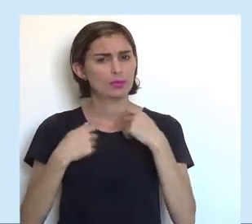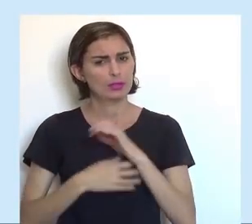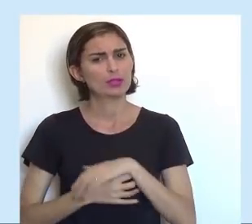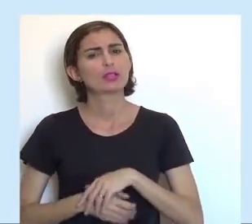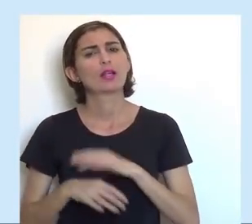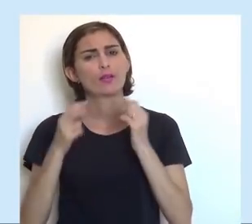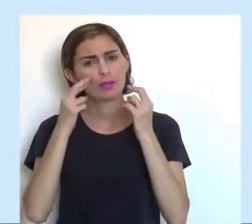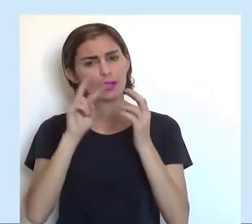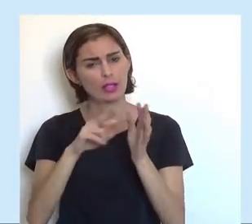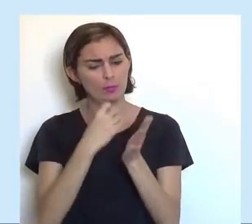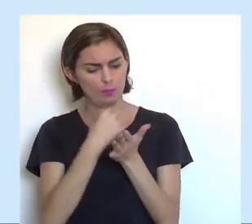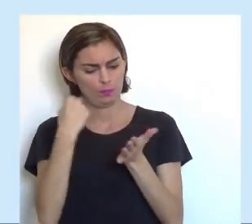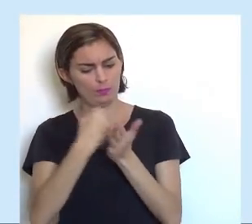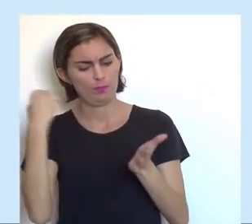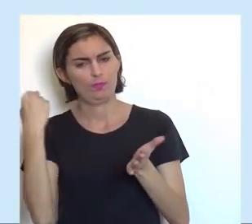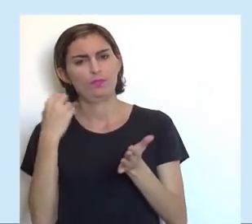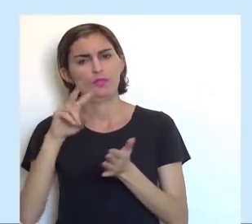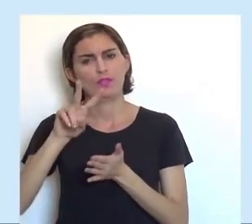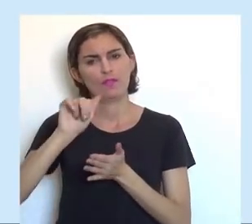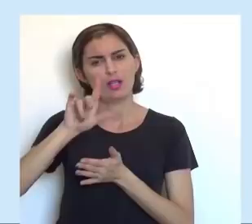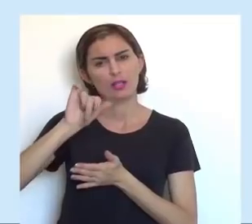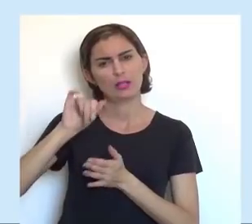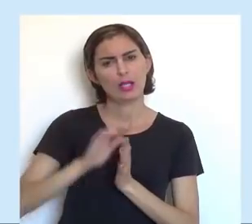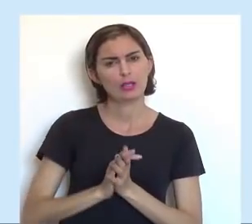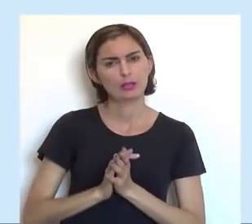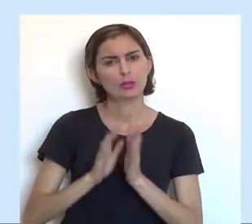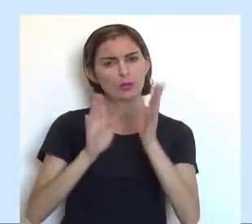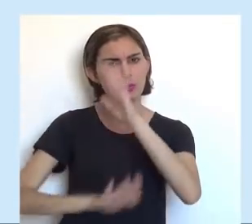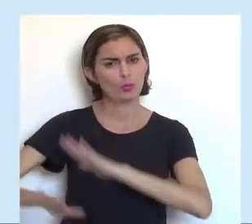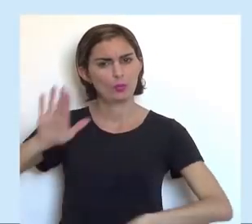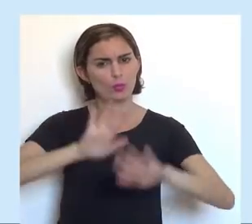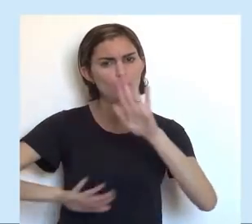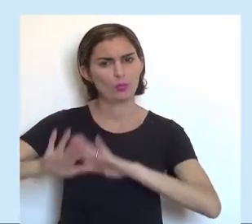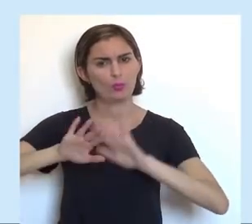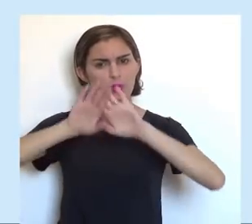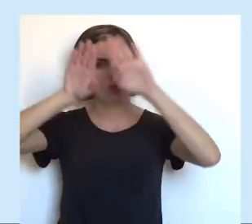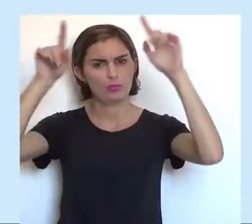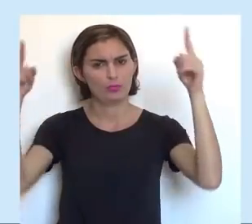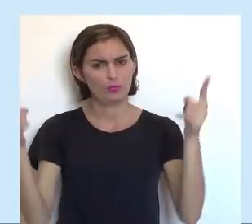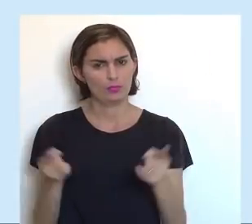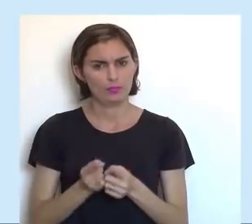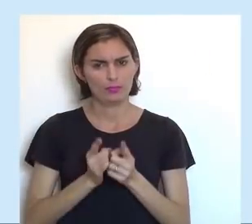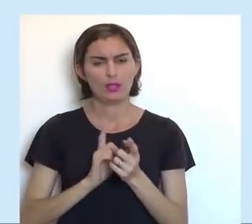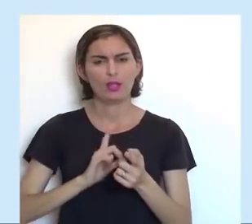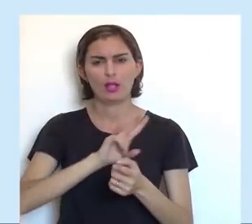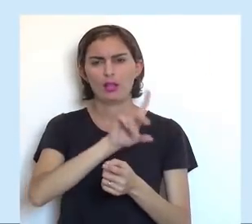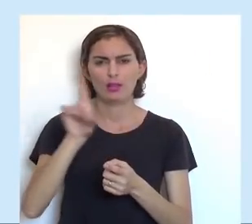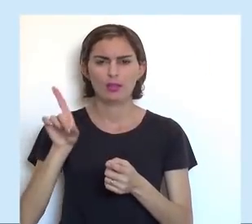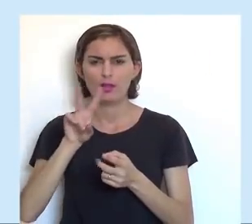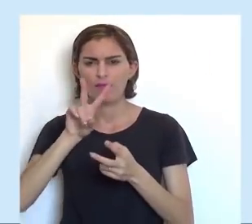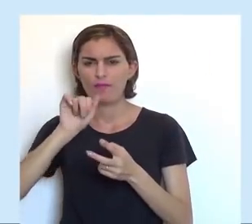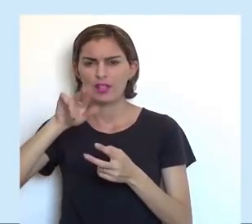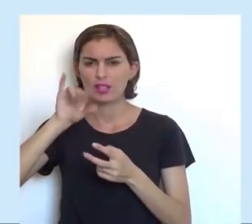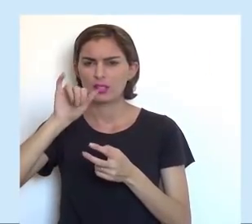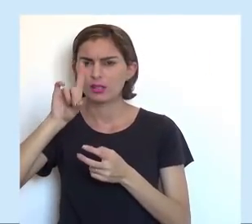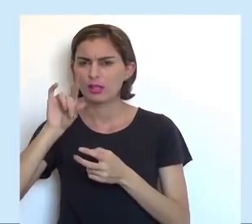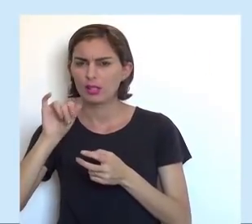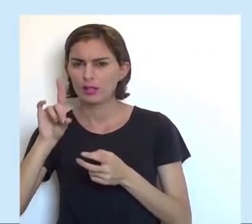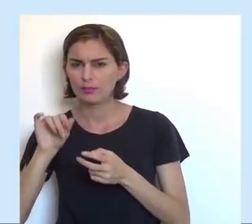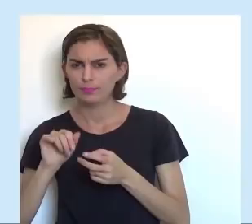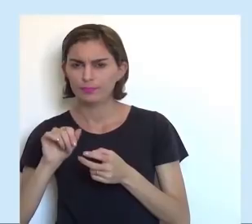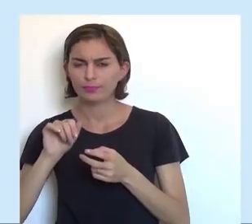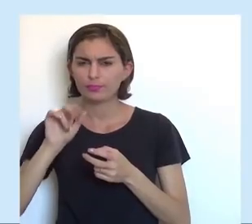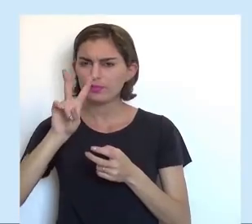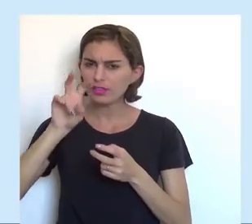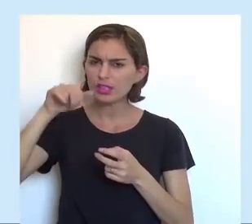lateral do pneu, tem a data de validade do pneu. Então, muito cuidado. Quando o pneu tem uma data de validade, é